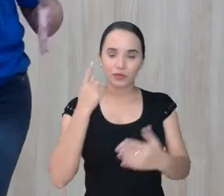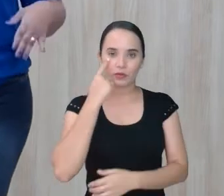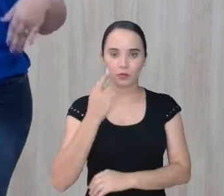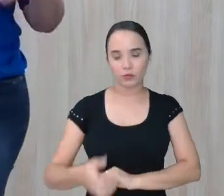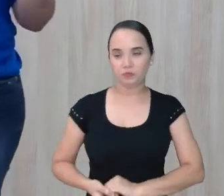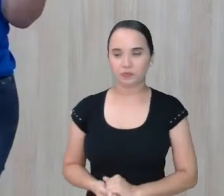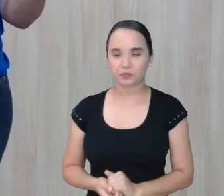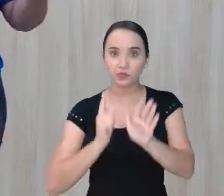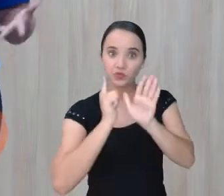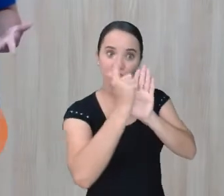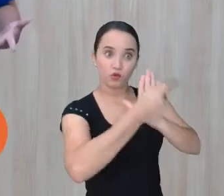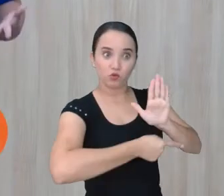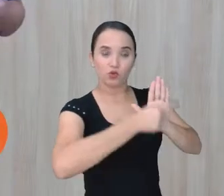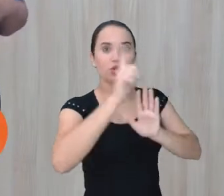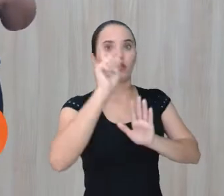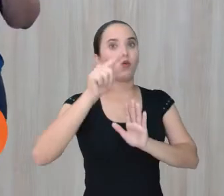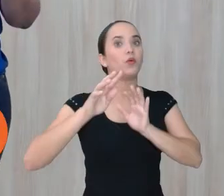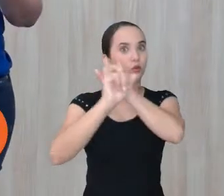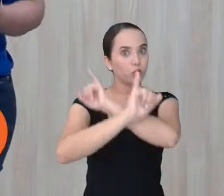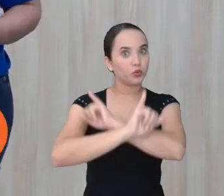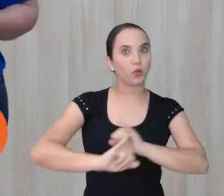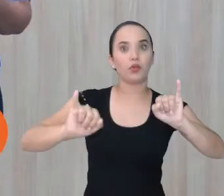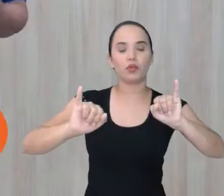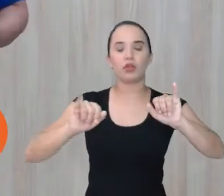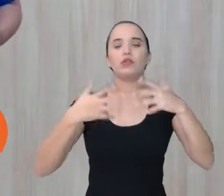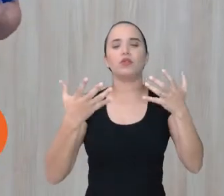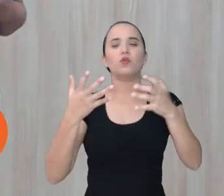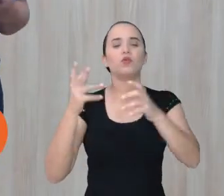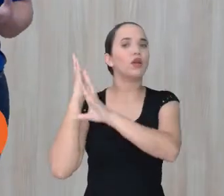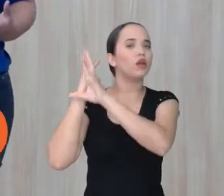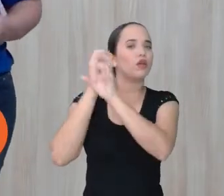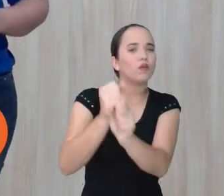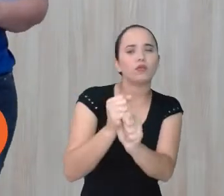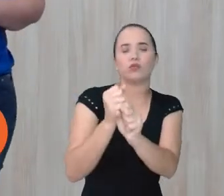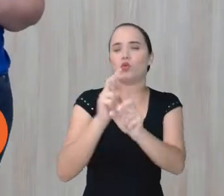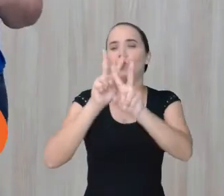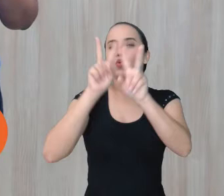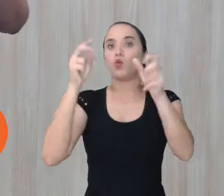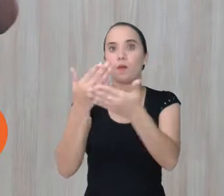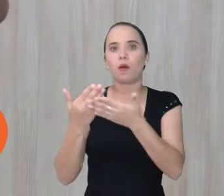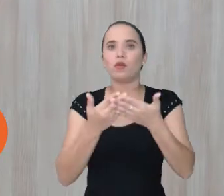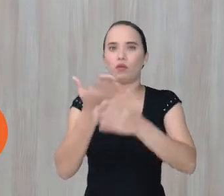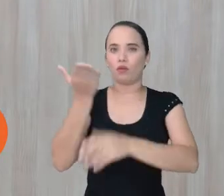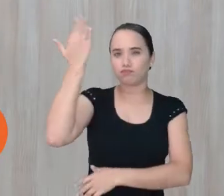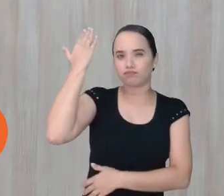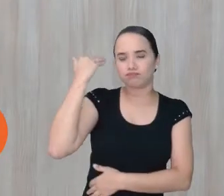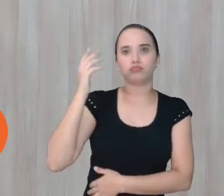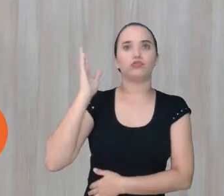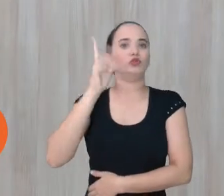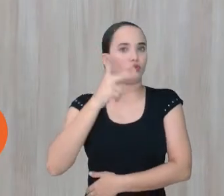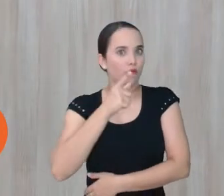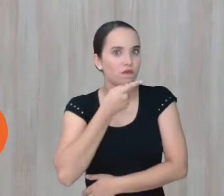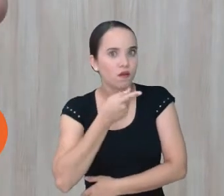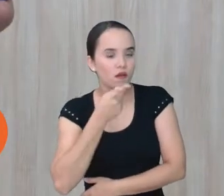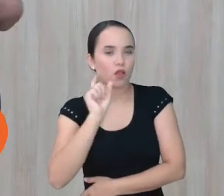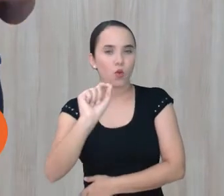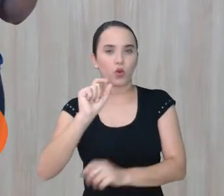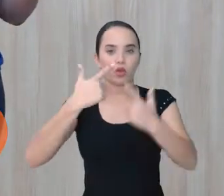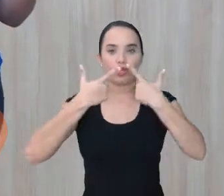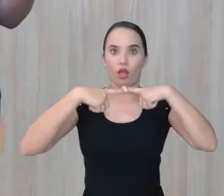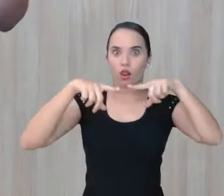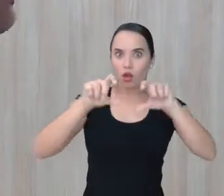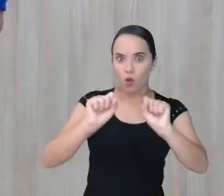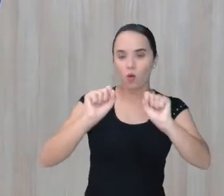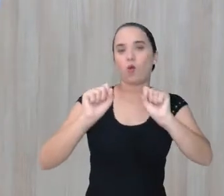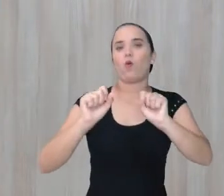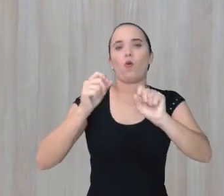notícia. Eu quero relembrar, né, falar um pouquinho das aulas passadas. Eu falei da linguagem figurada, da